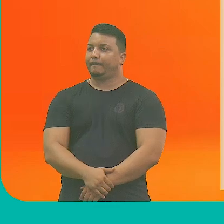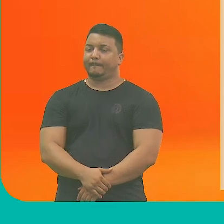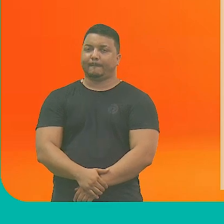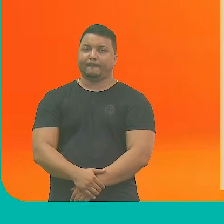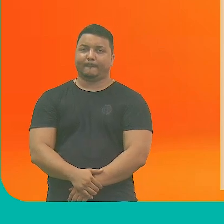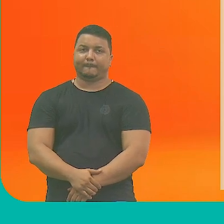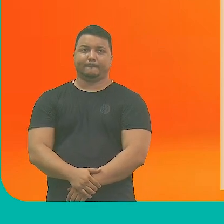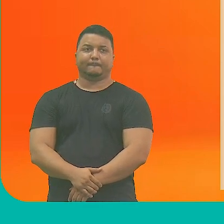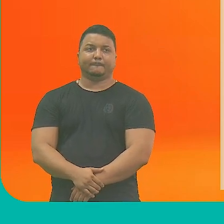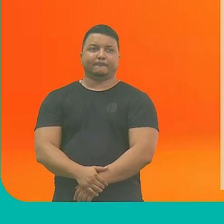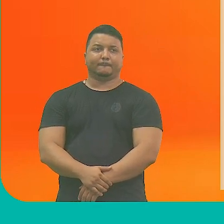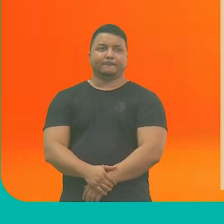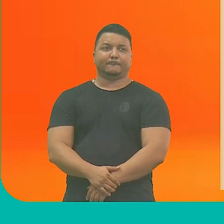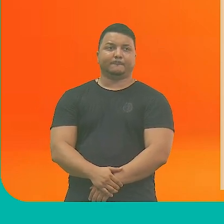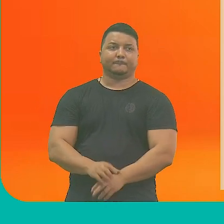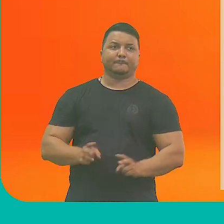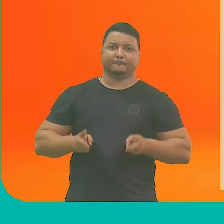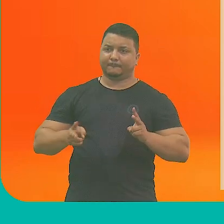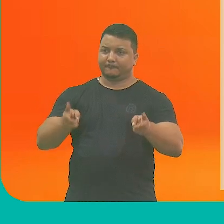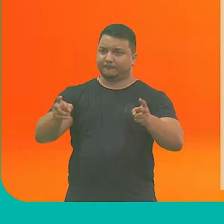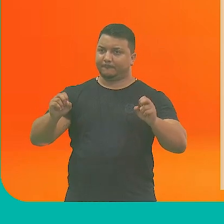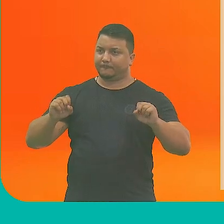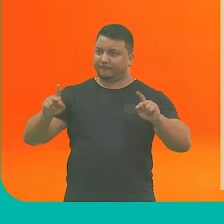Show? Podemos ir para a próxima?